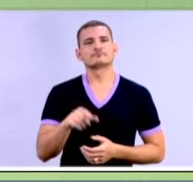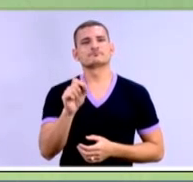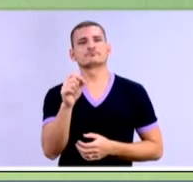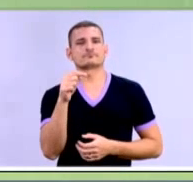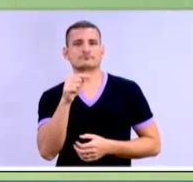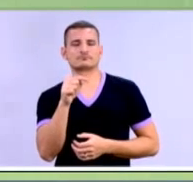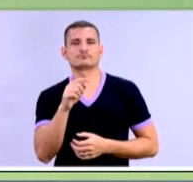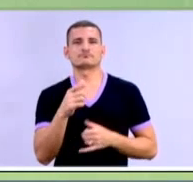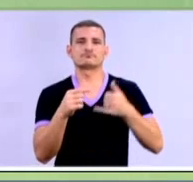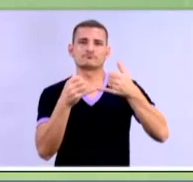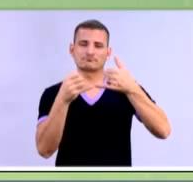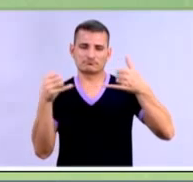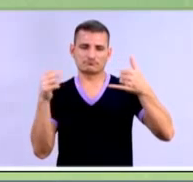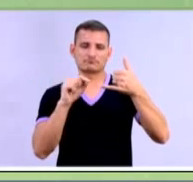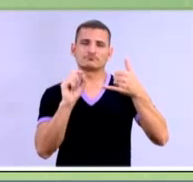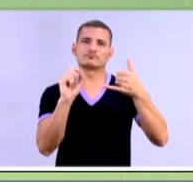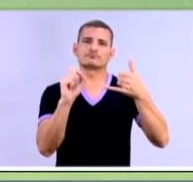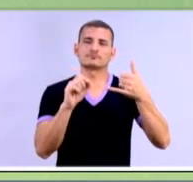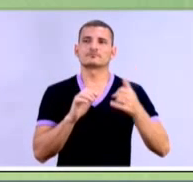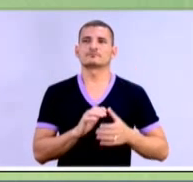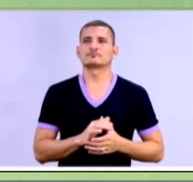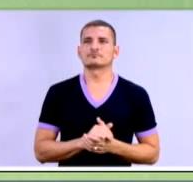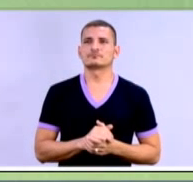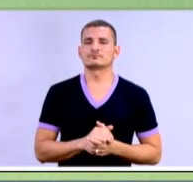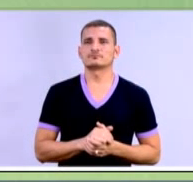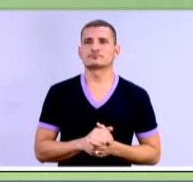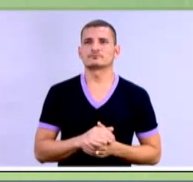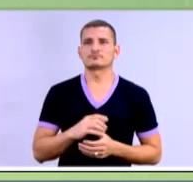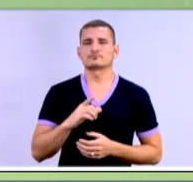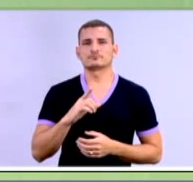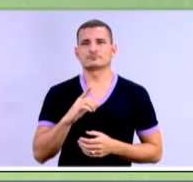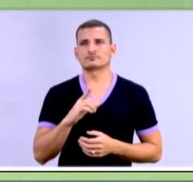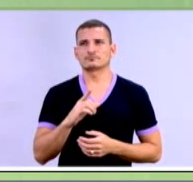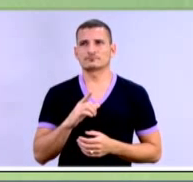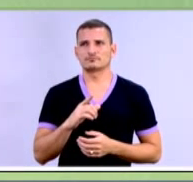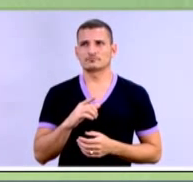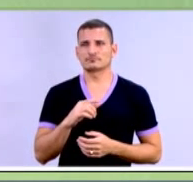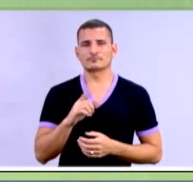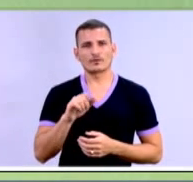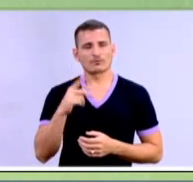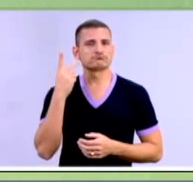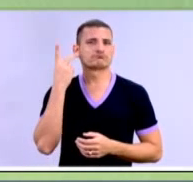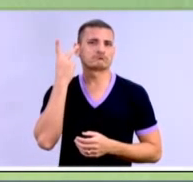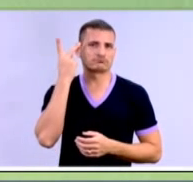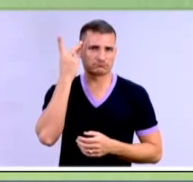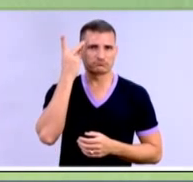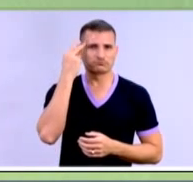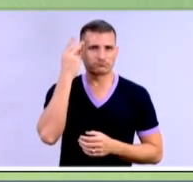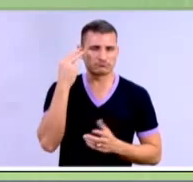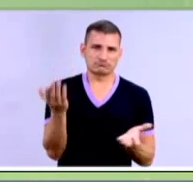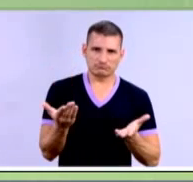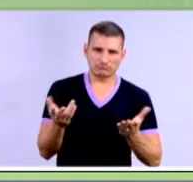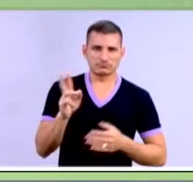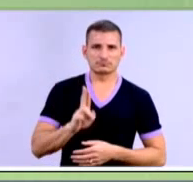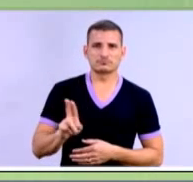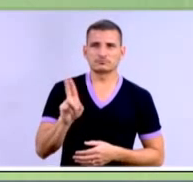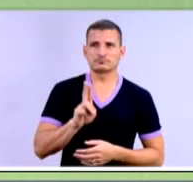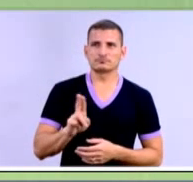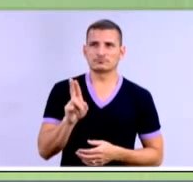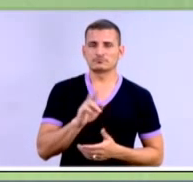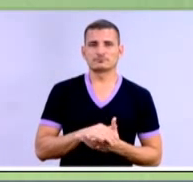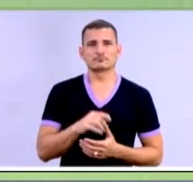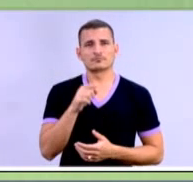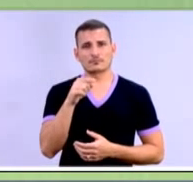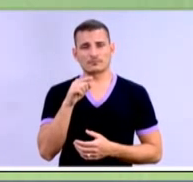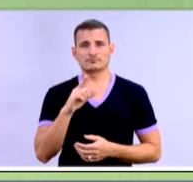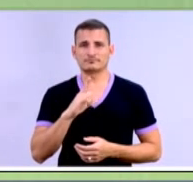Bom, é um cabo que possui são os meios físicos mais comuns, né, atualmente, e ele possui